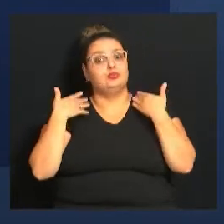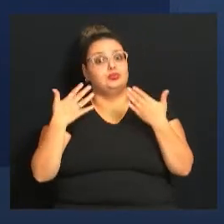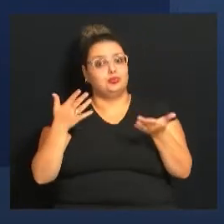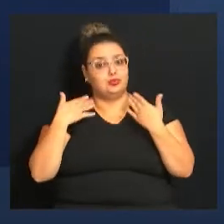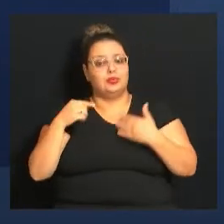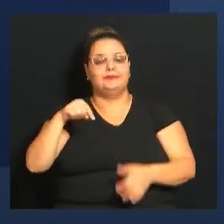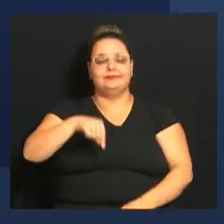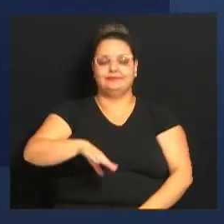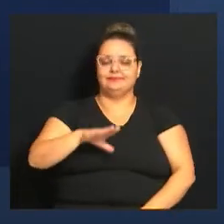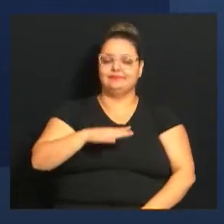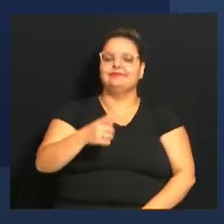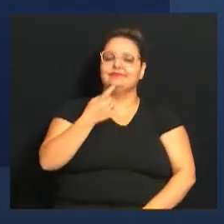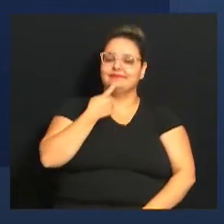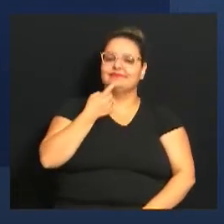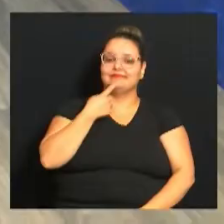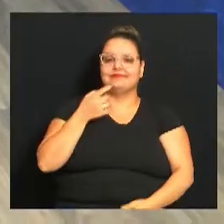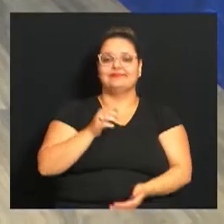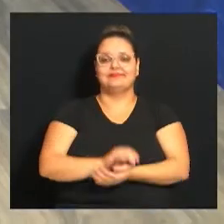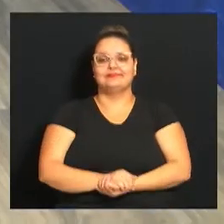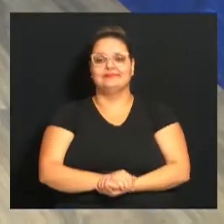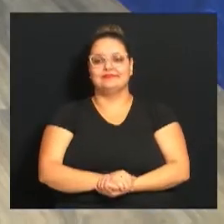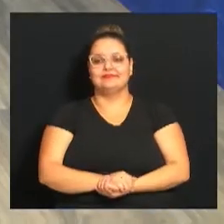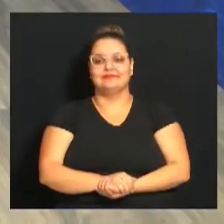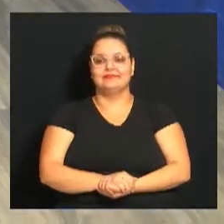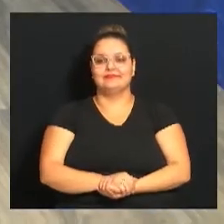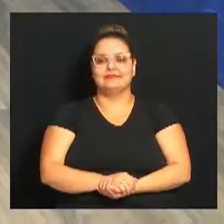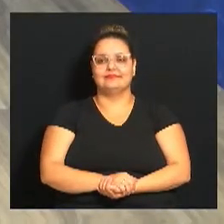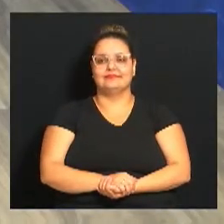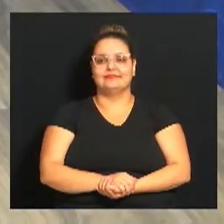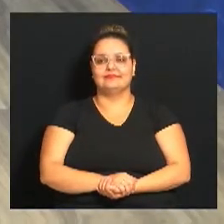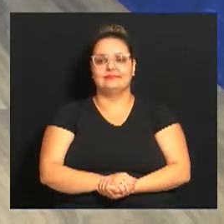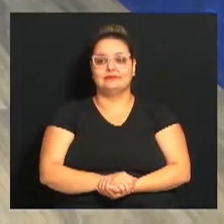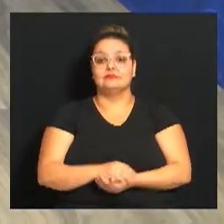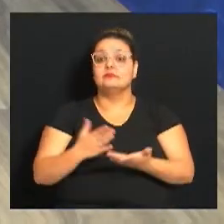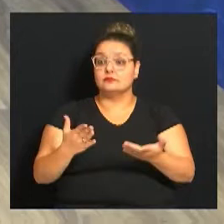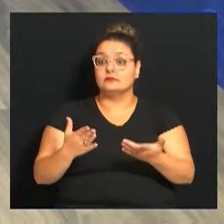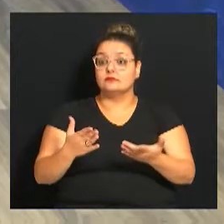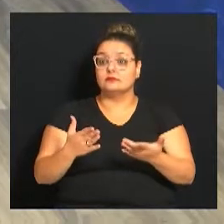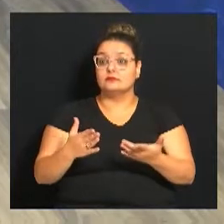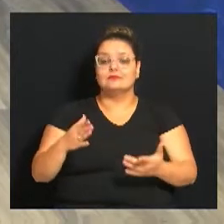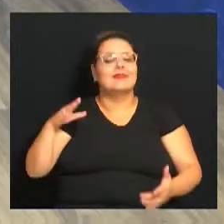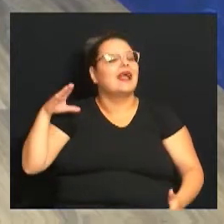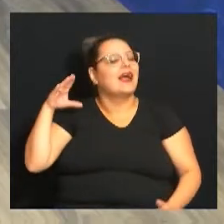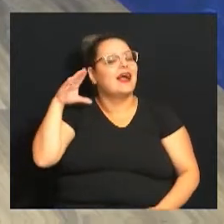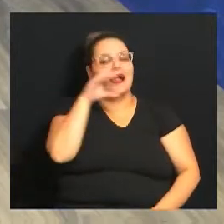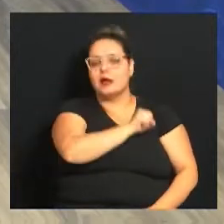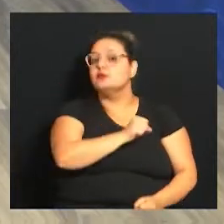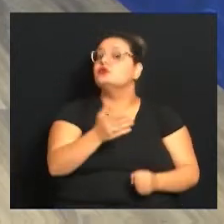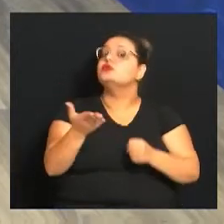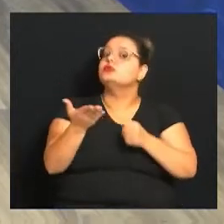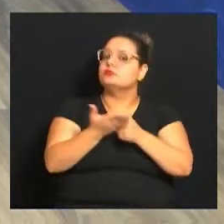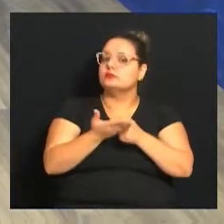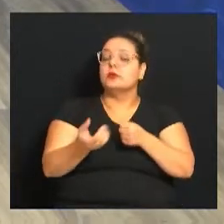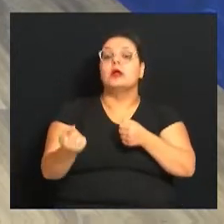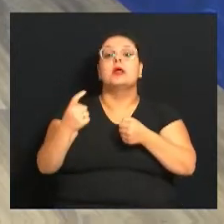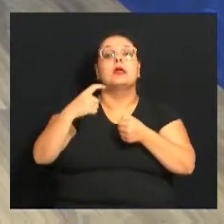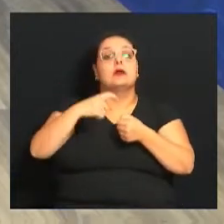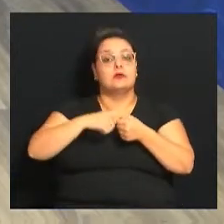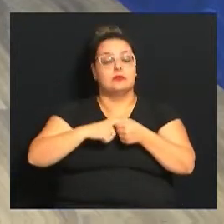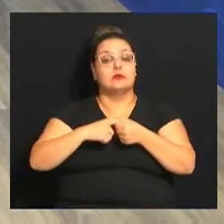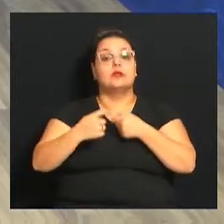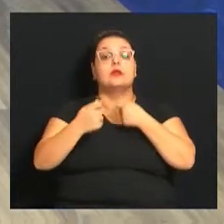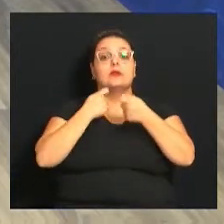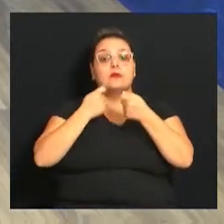na cidade de Campinas. Vamos fazer o seguinte, rápido intervalo e na volta tem entrevista